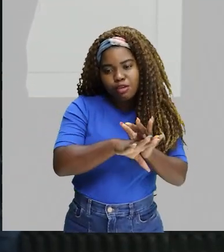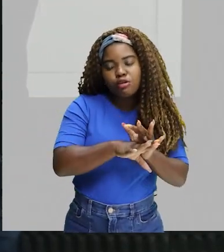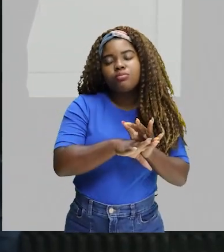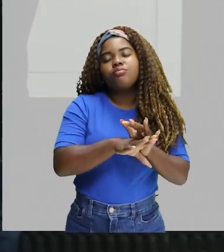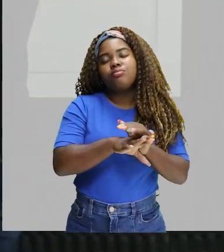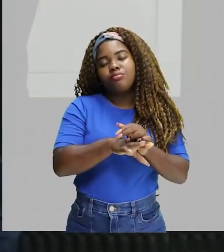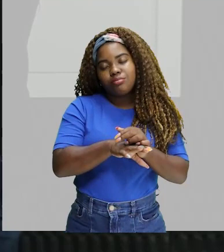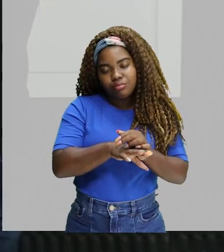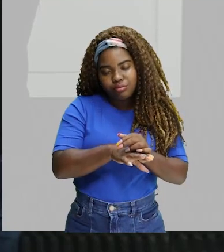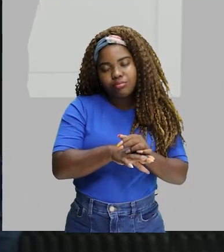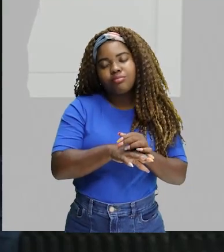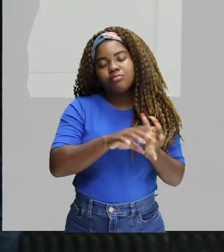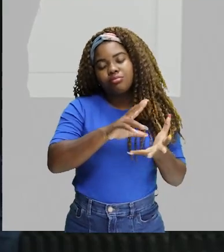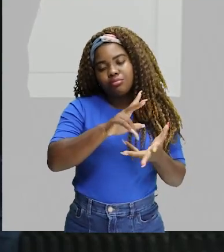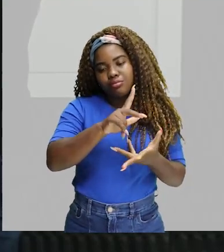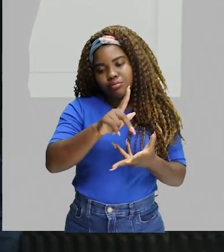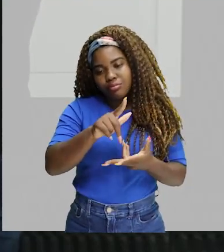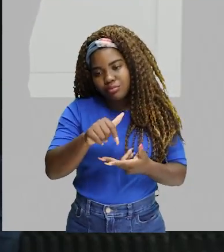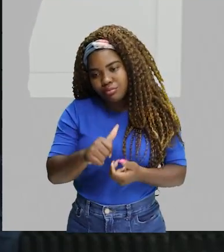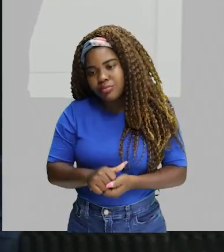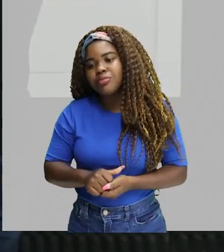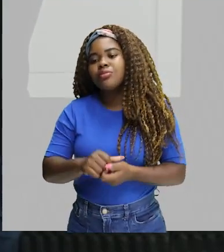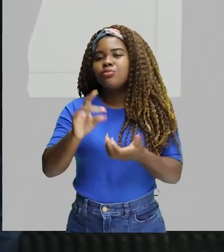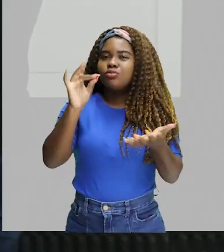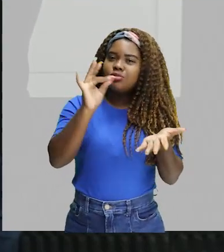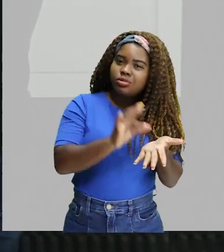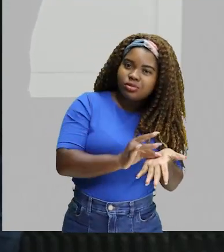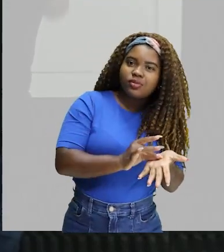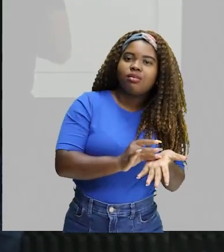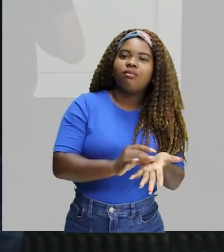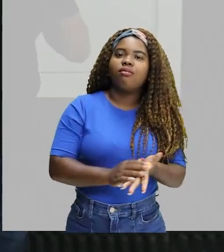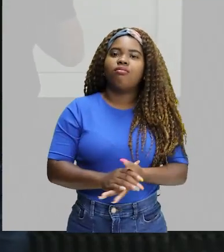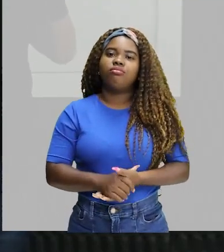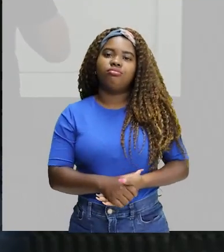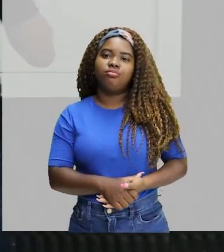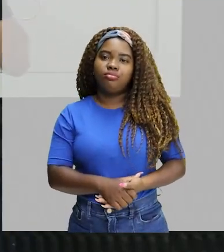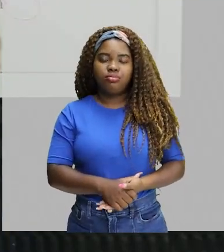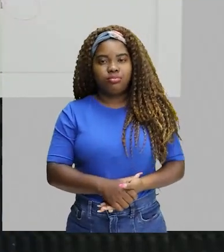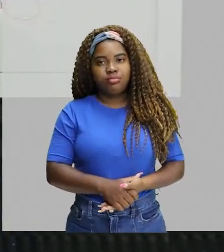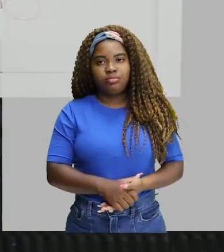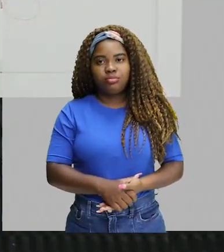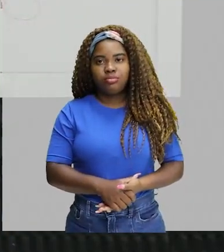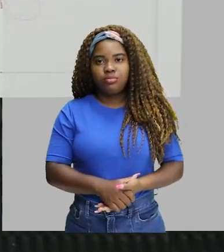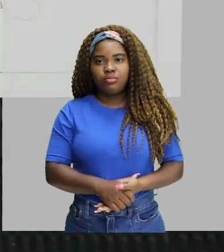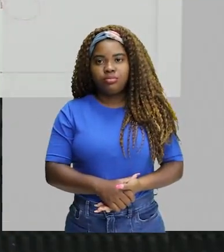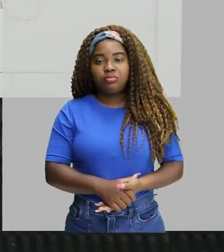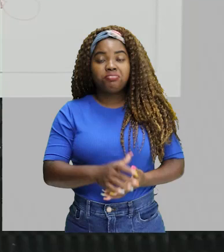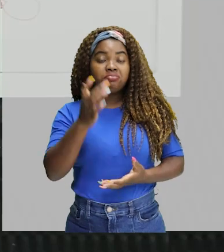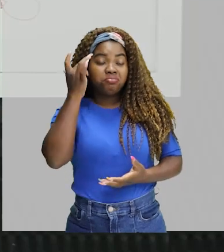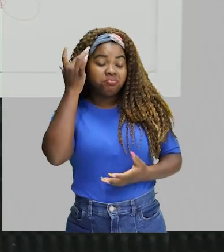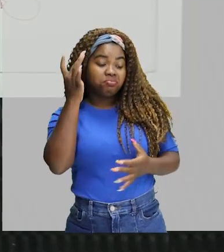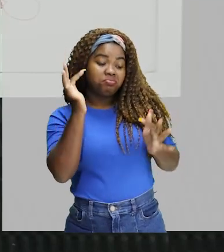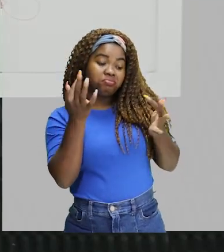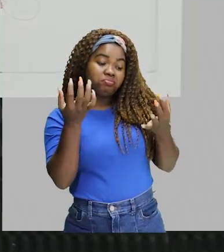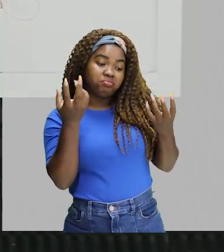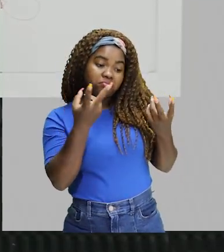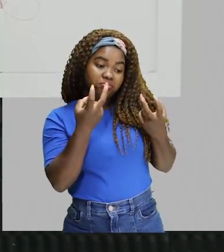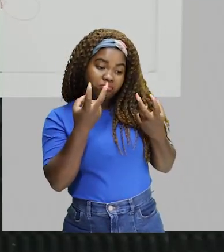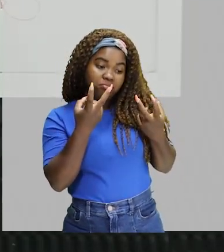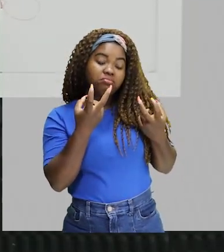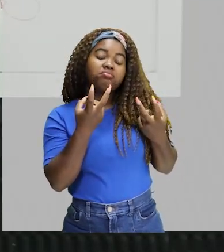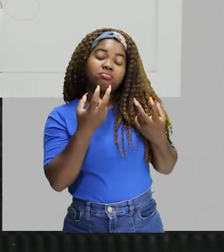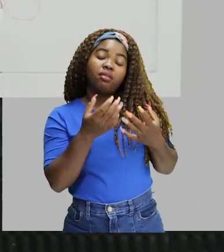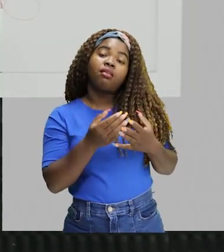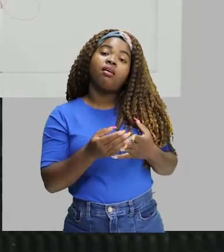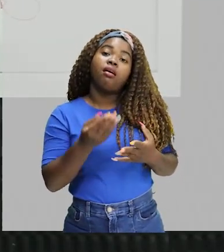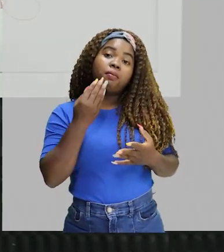este mundo inteligível. Olha aqui. Então é fácil você perceber, e aí eu